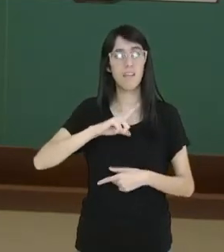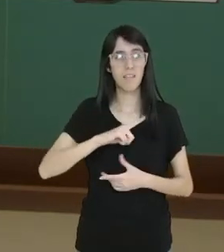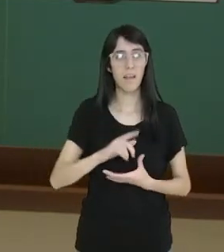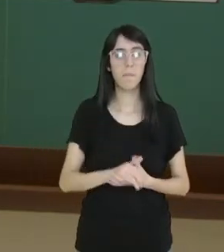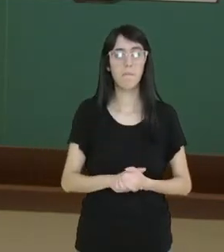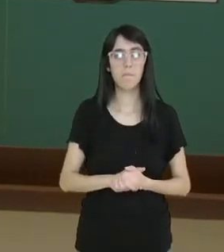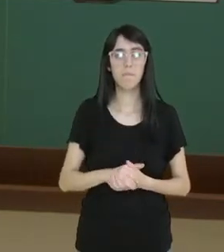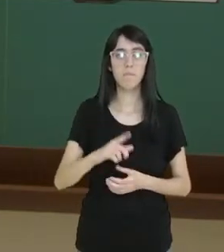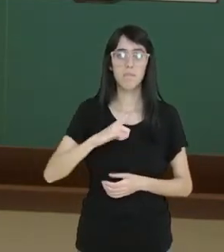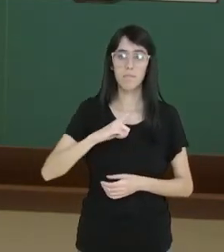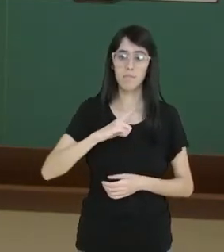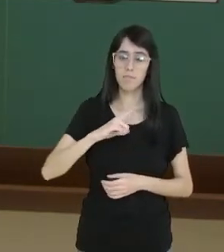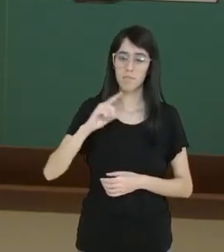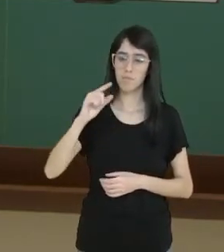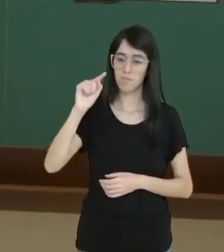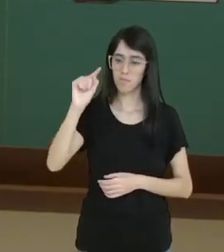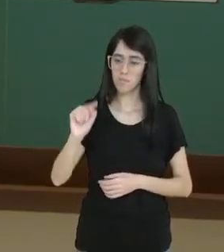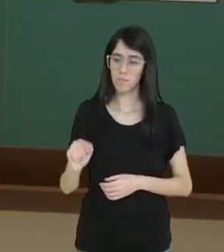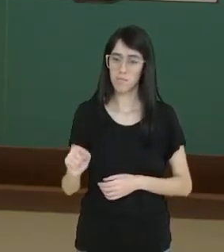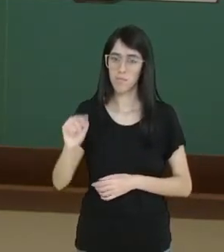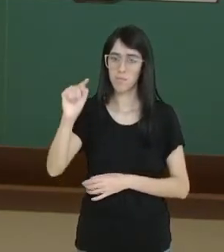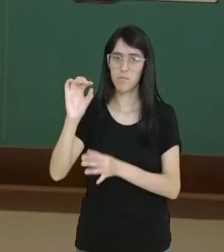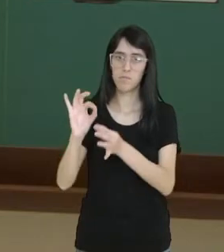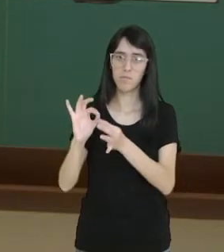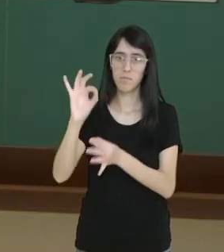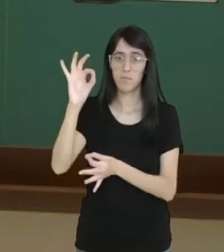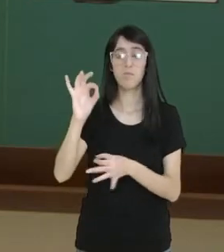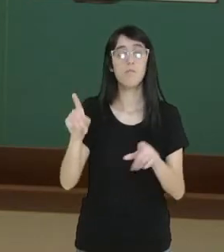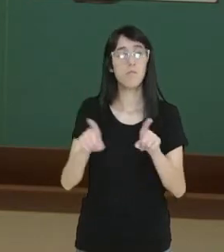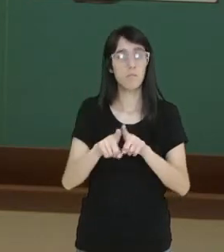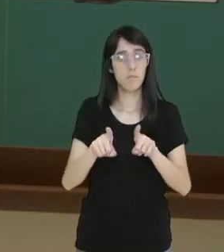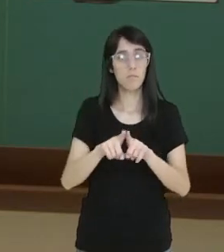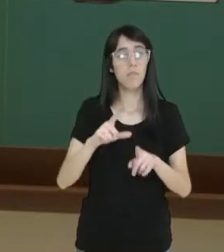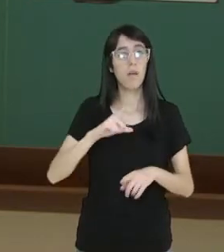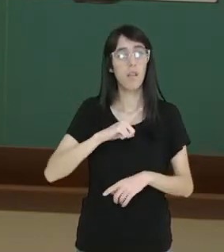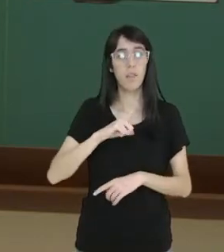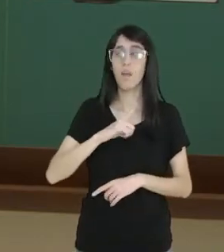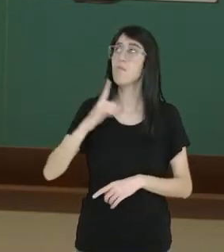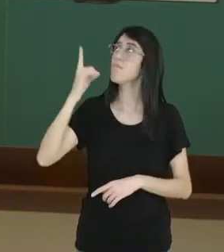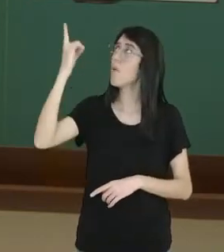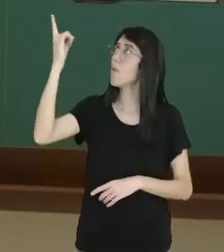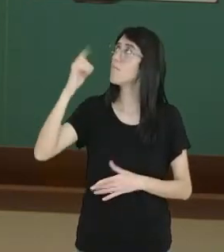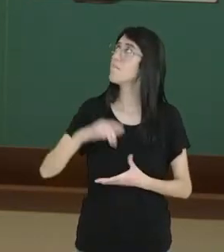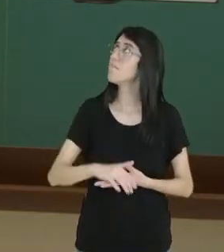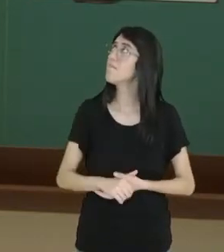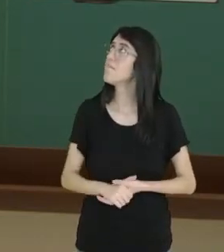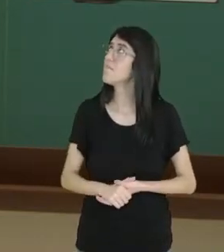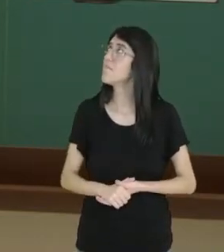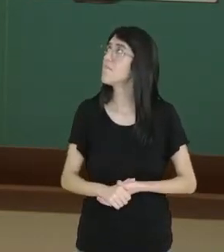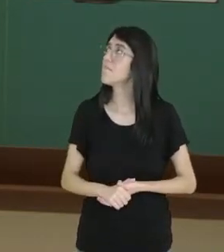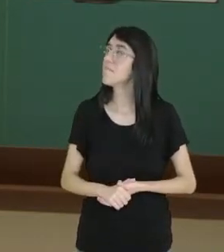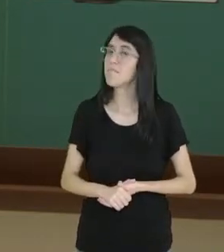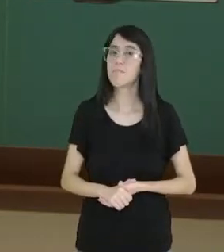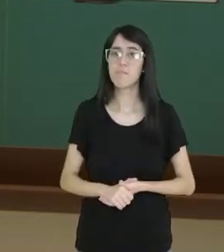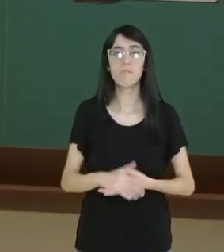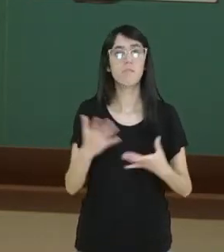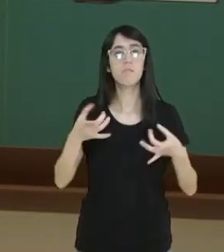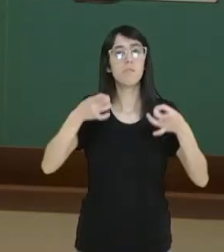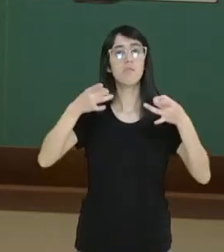essa diferença também tenho, ó. Essa altura do maior é 1.100, do menor é 900. Então,